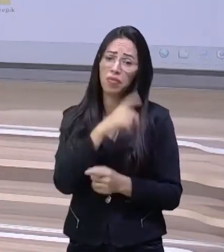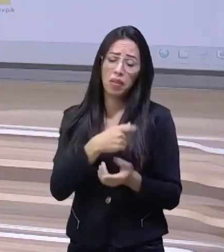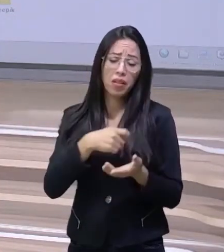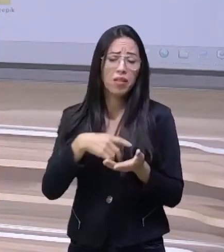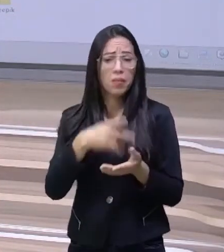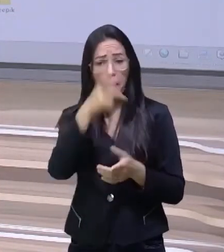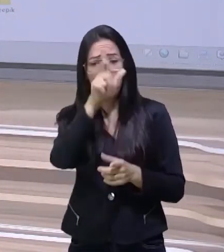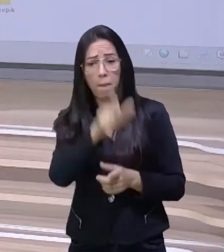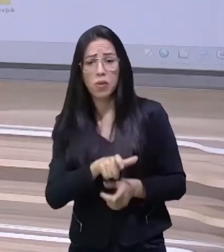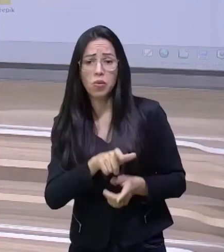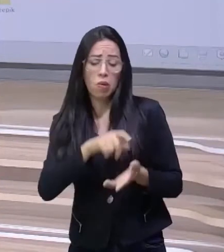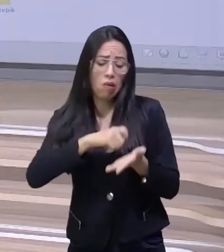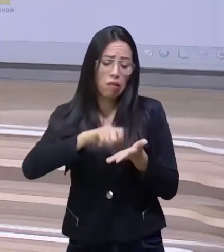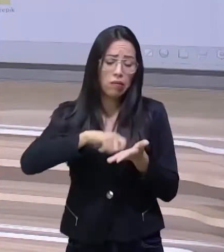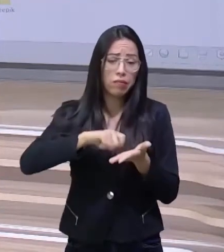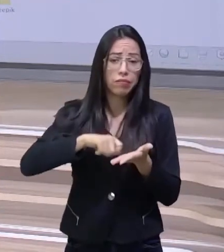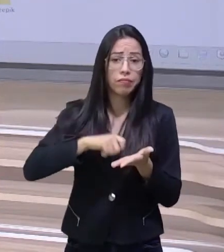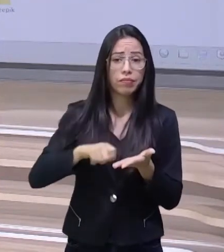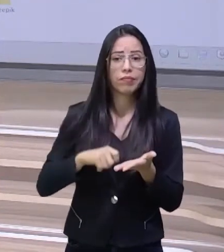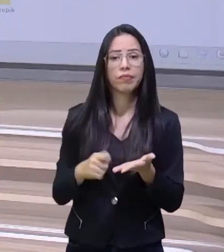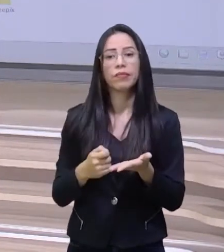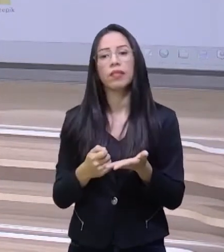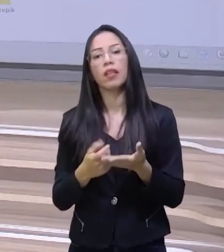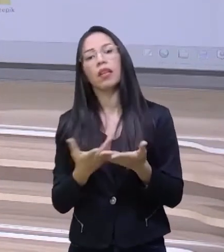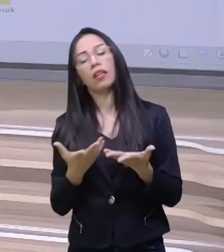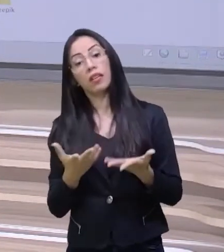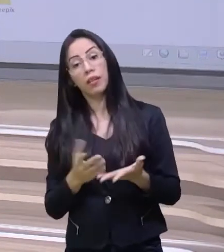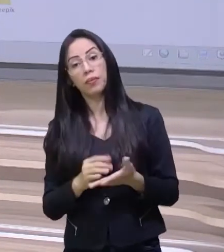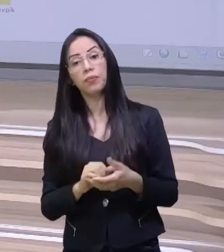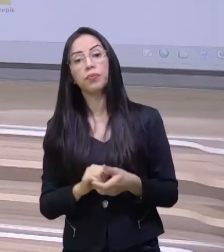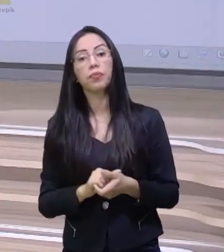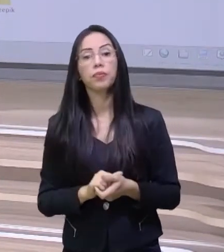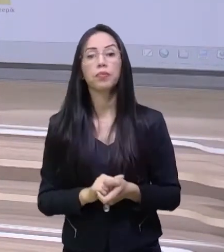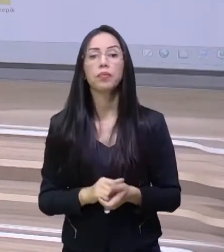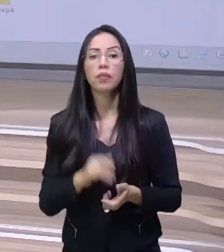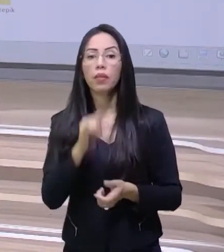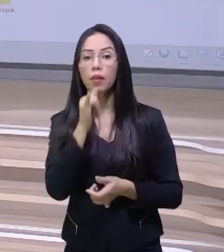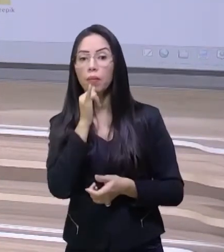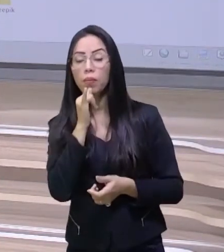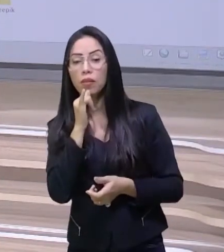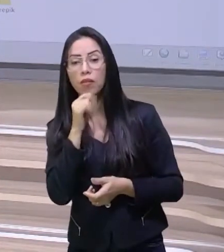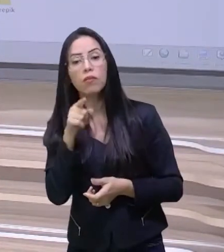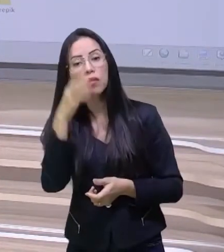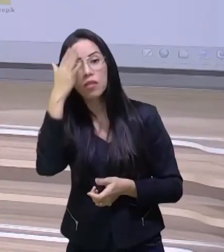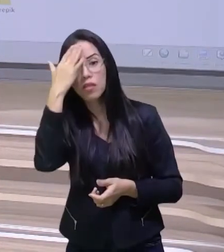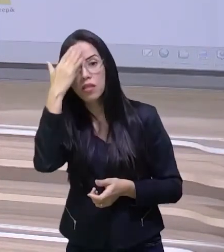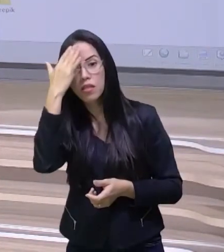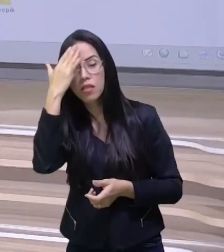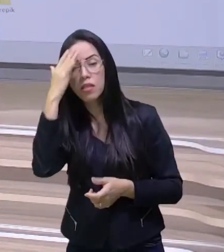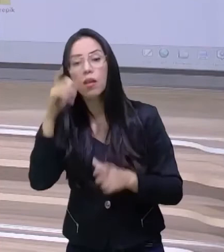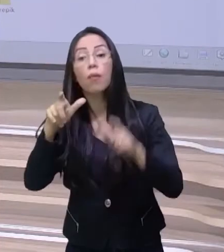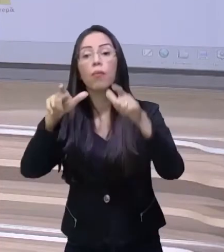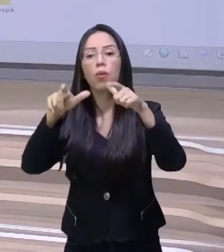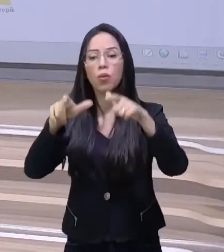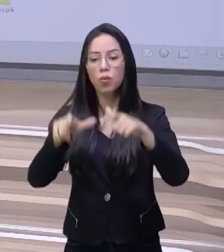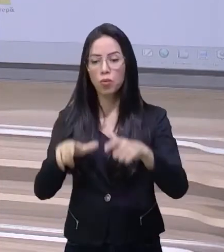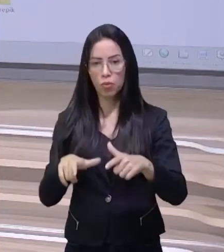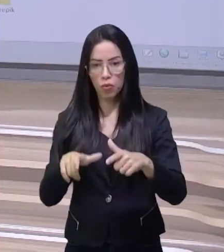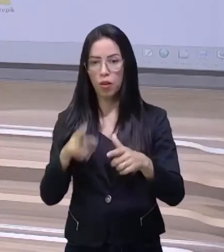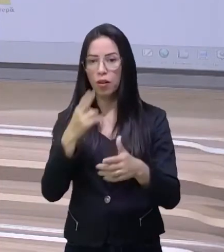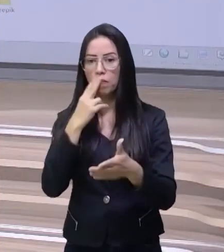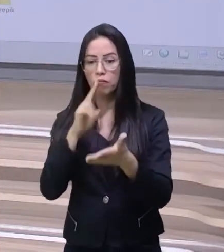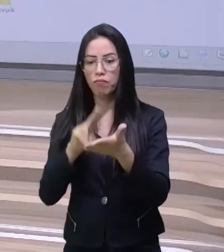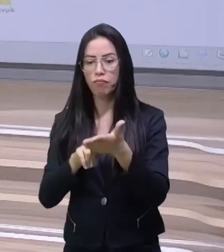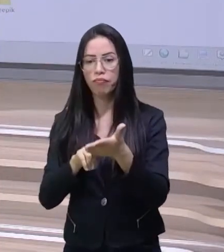nos correios, né, que é o responsável por entregar a carta. Aí eles pesam a cartinha na balança, você paga uma taxinha